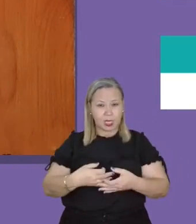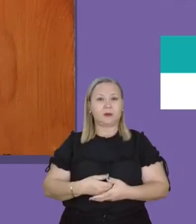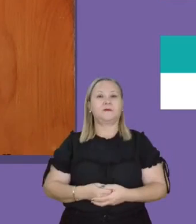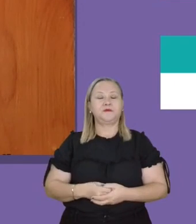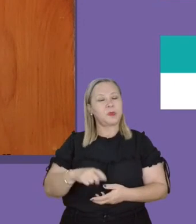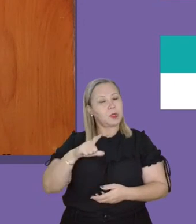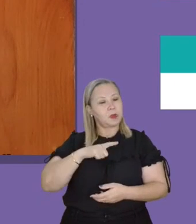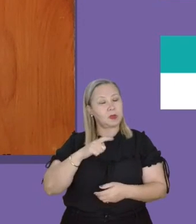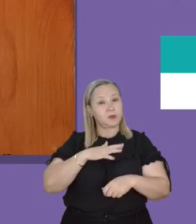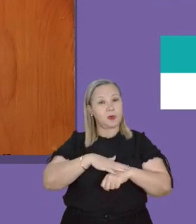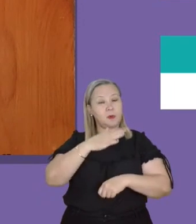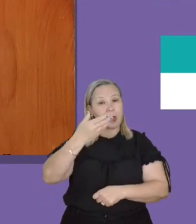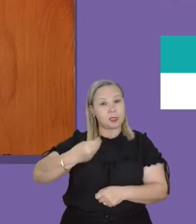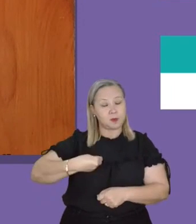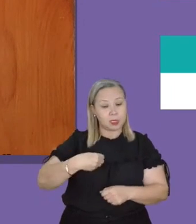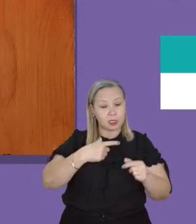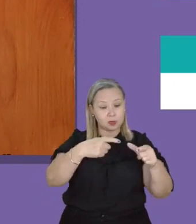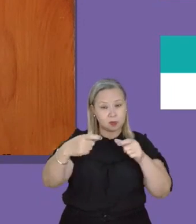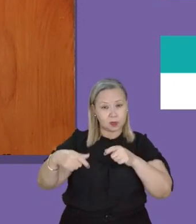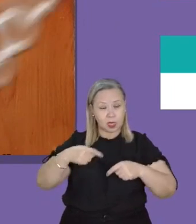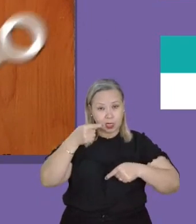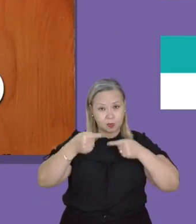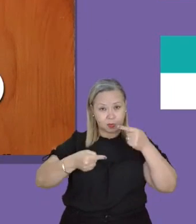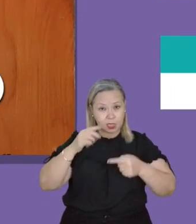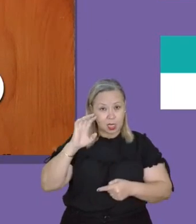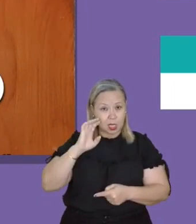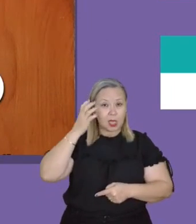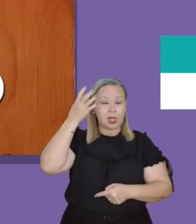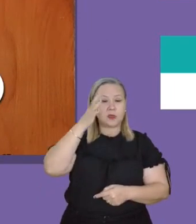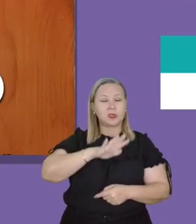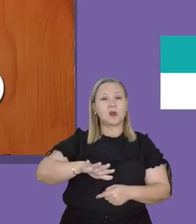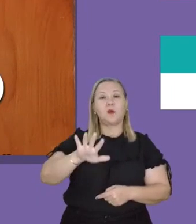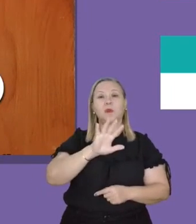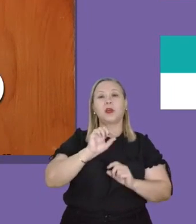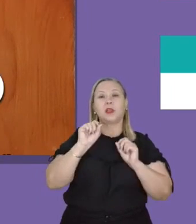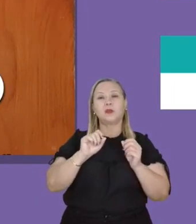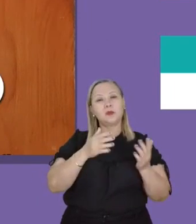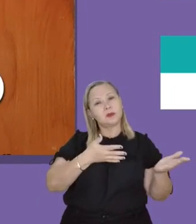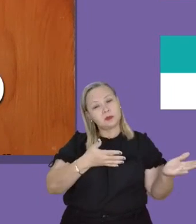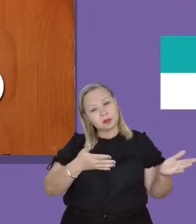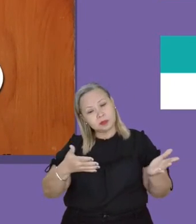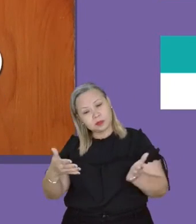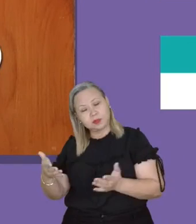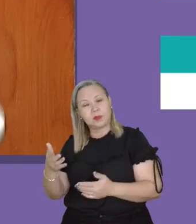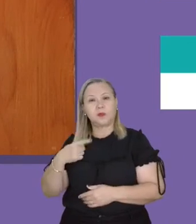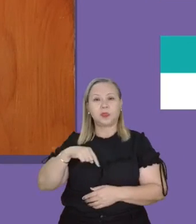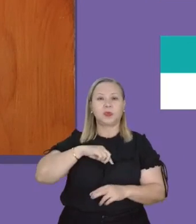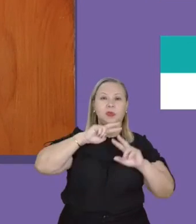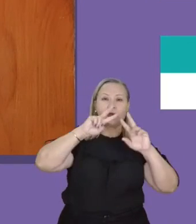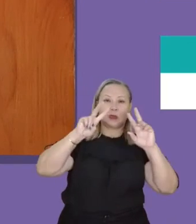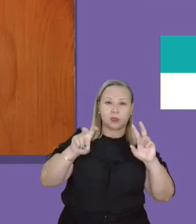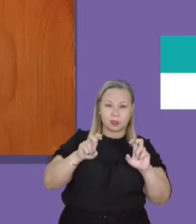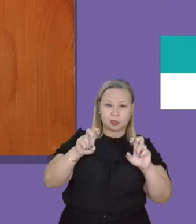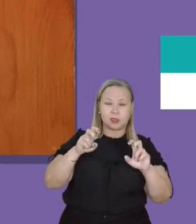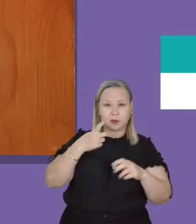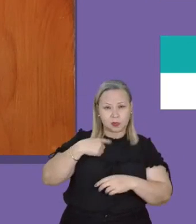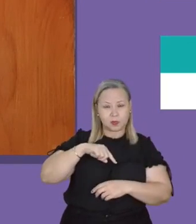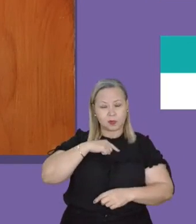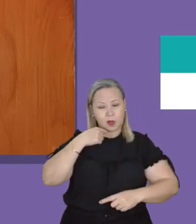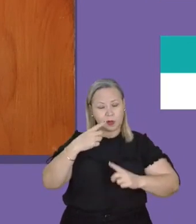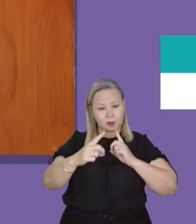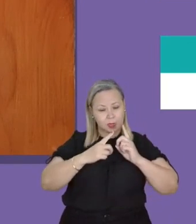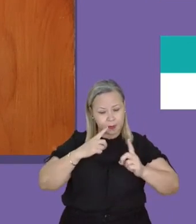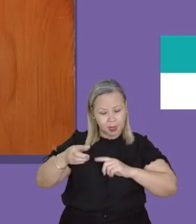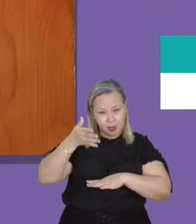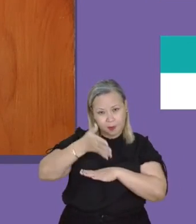tivermos mais presença nos espaços políticos, né? A solução para tudo isso passa por esse outro tema, né, por esse outro debate da